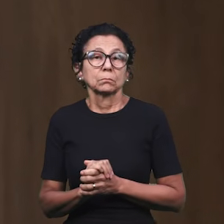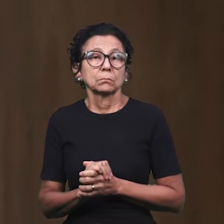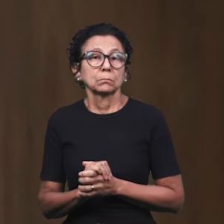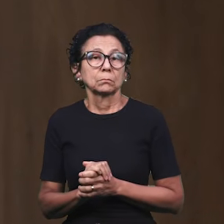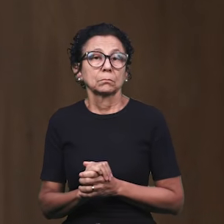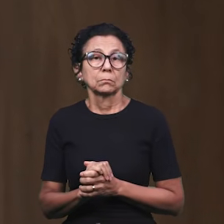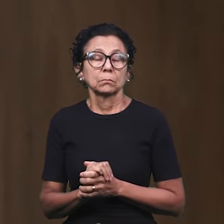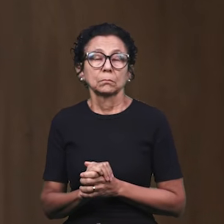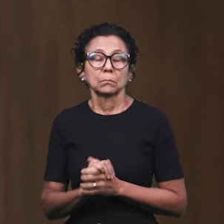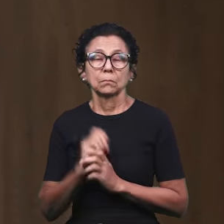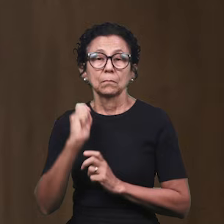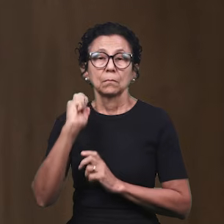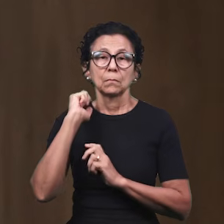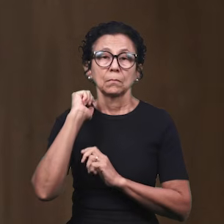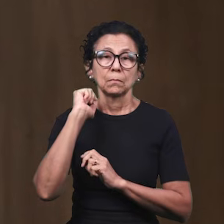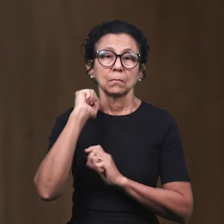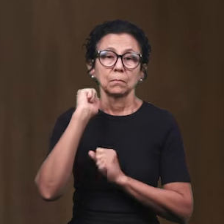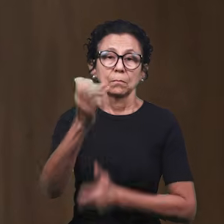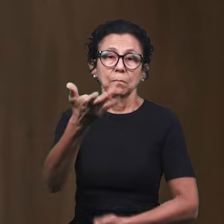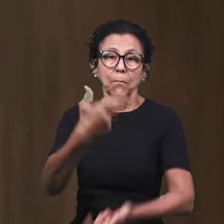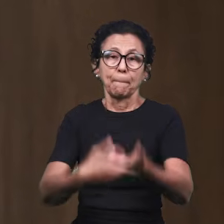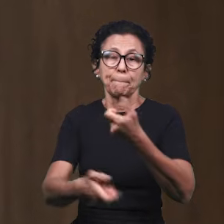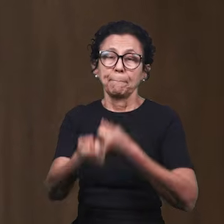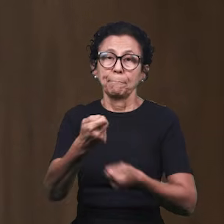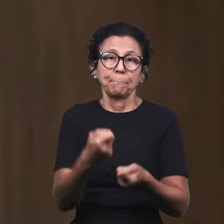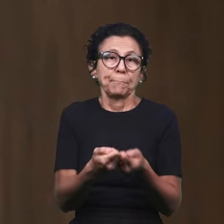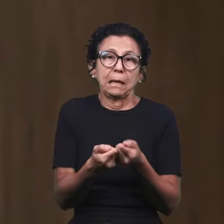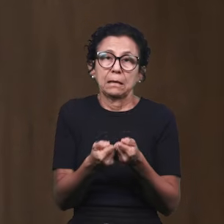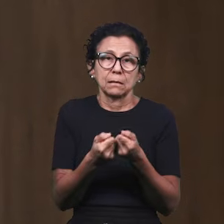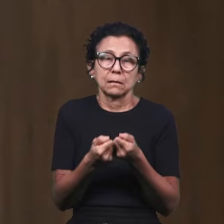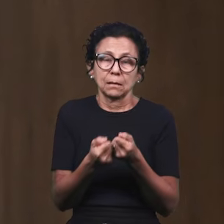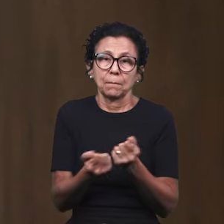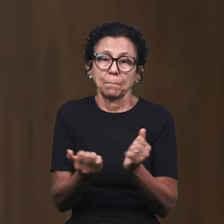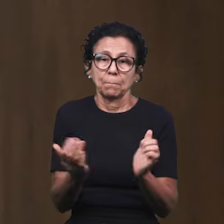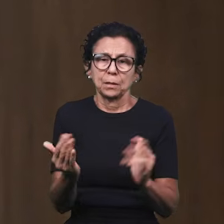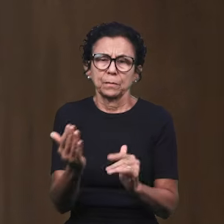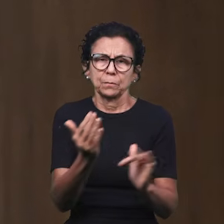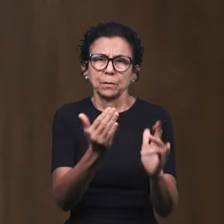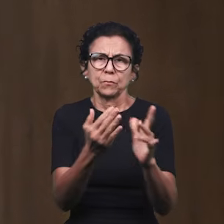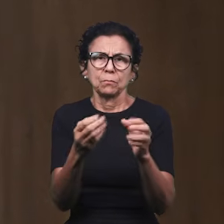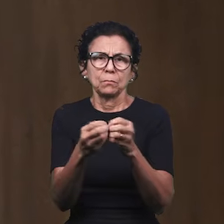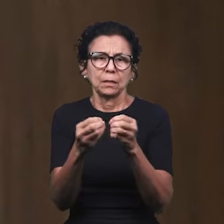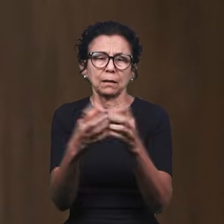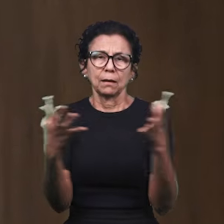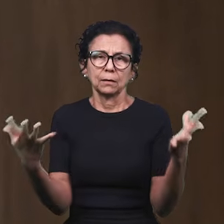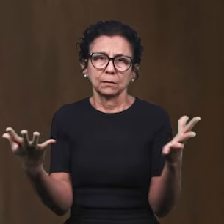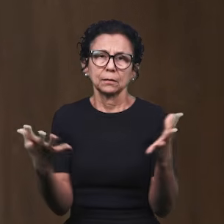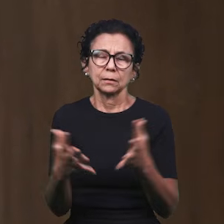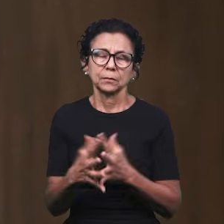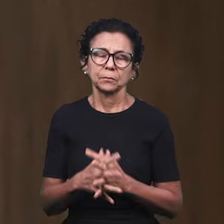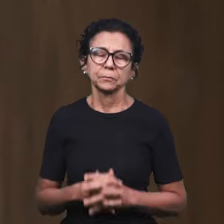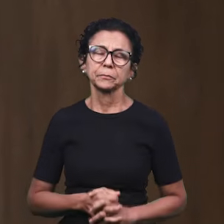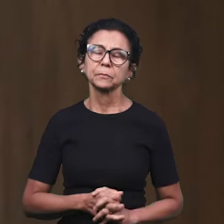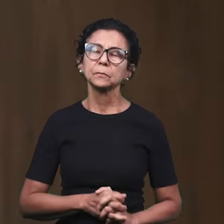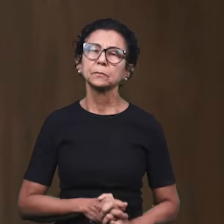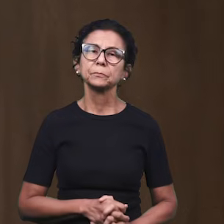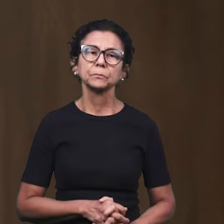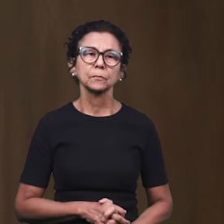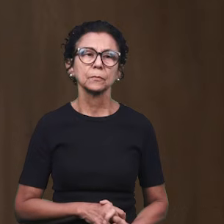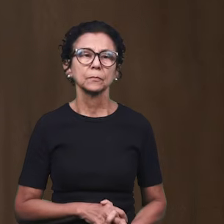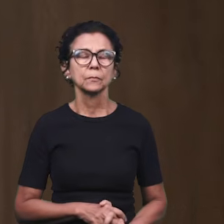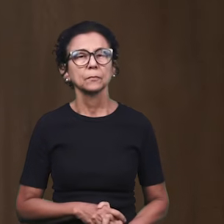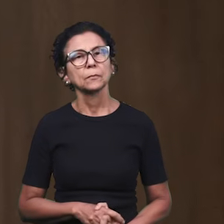Agora, interessante essa questão aí dos tipos de rede, né? E nós vemos aqui